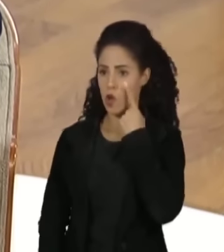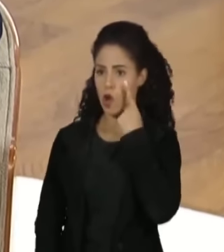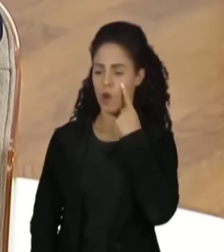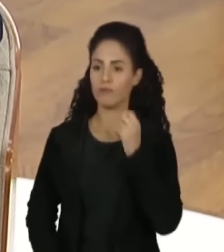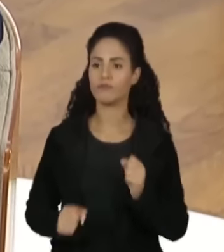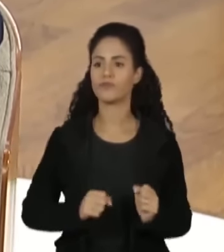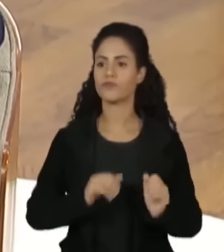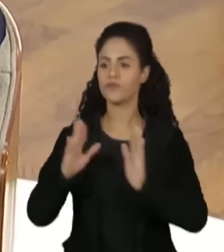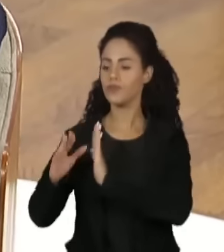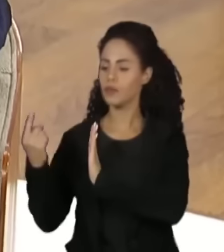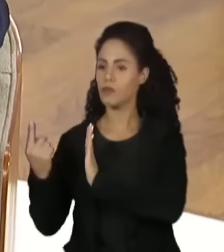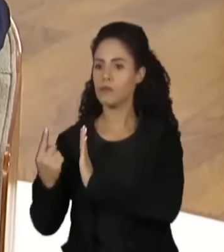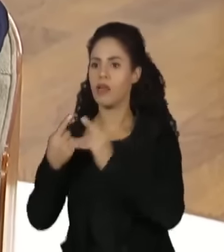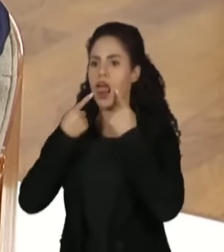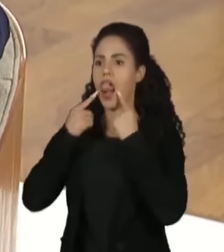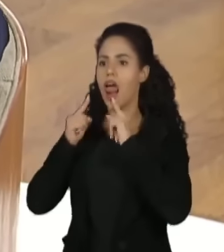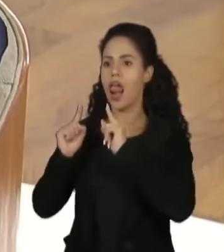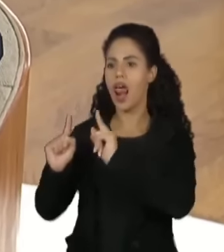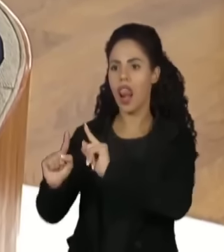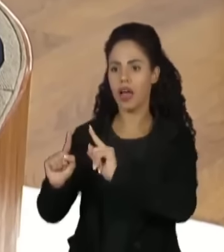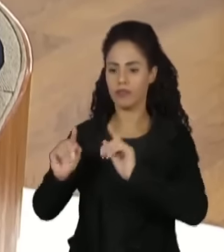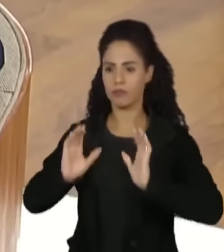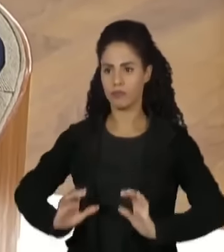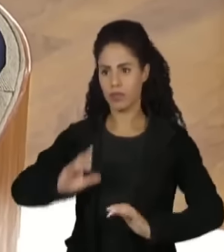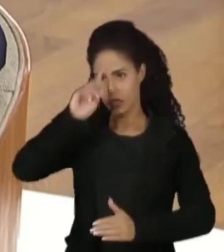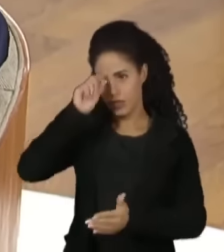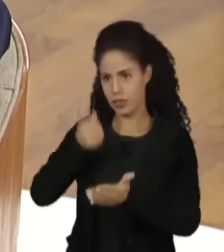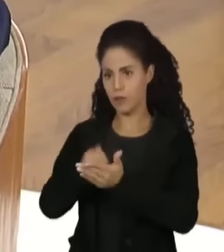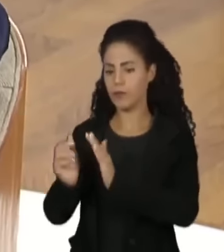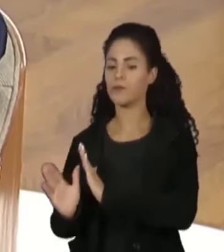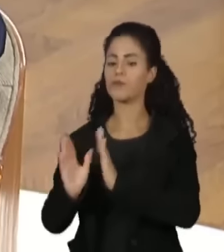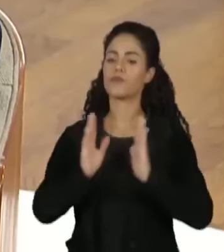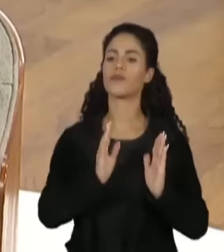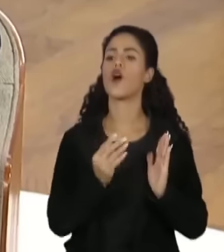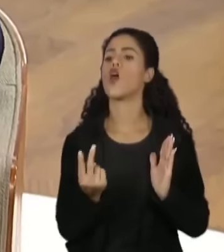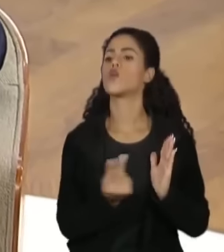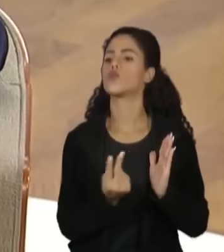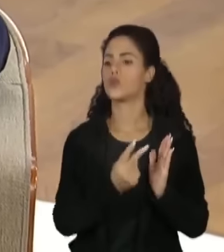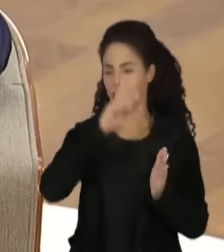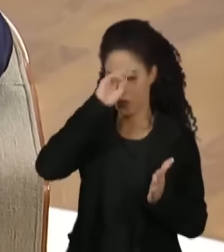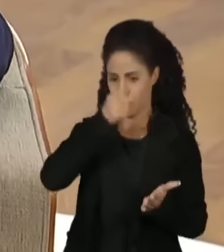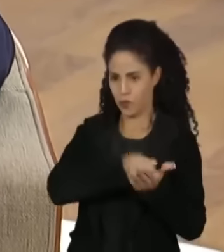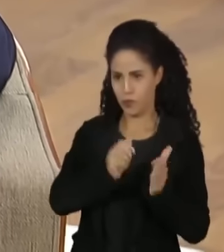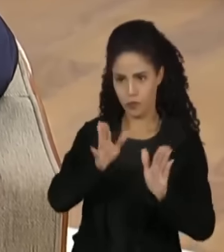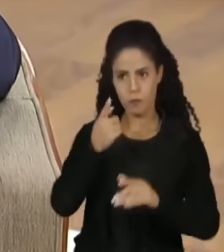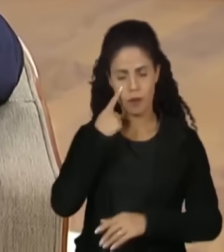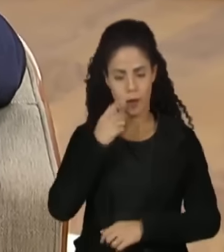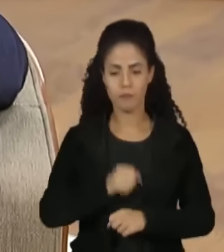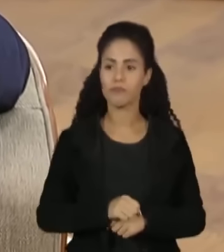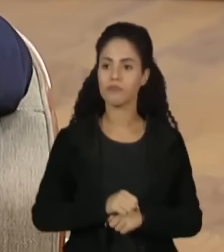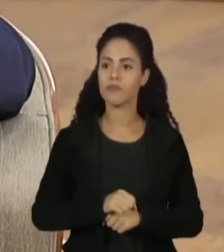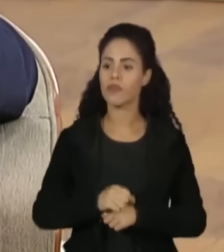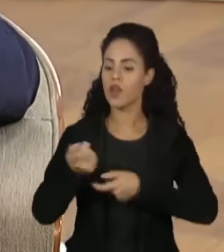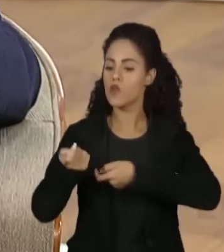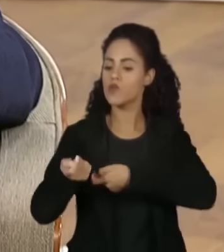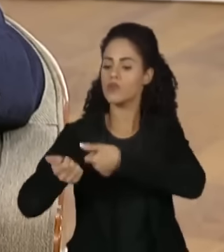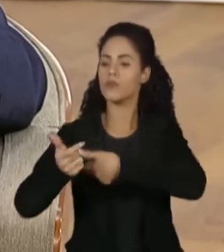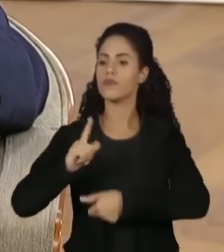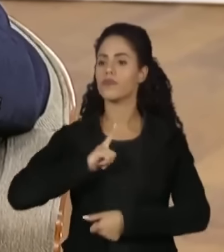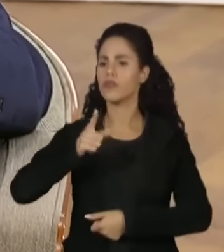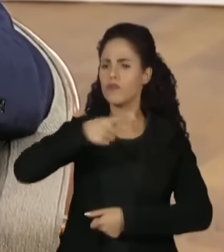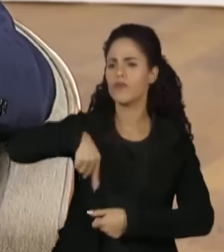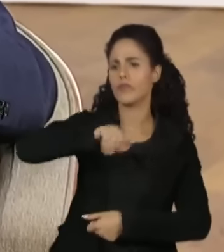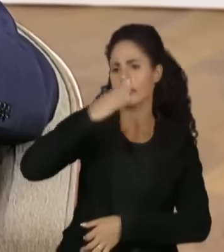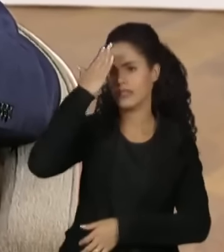primeiro bloco foi de críticas a comportamentos e não a decisões. Então, agora, as decisões. A decisão do foro. Como todo